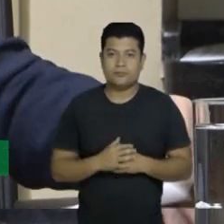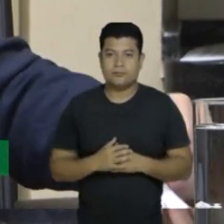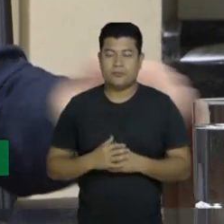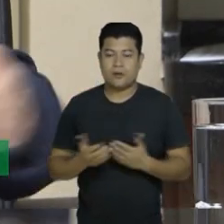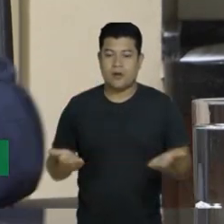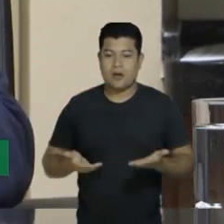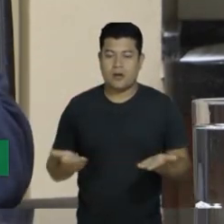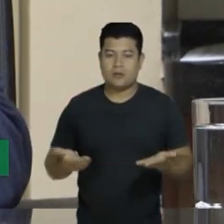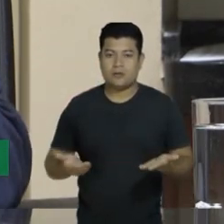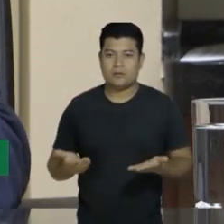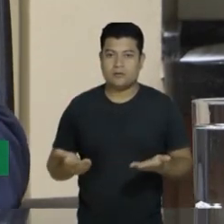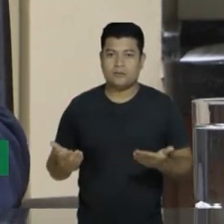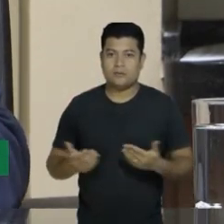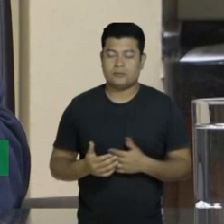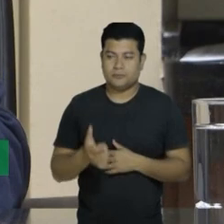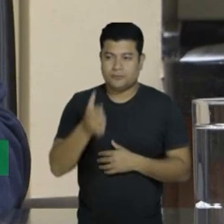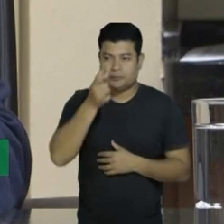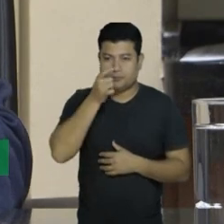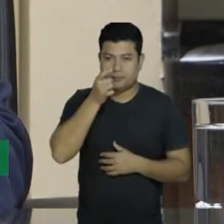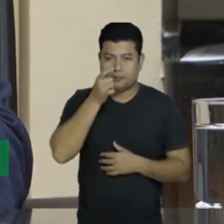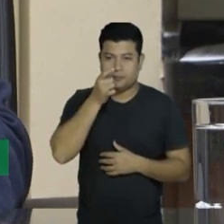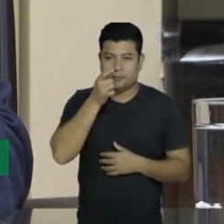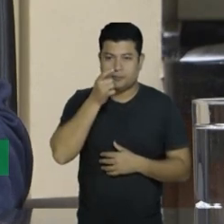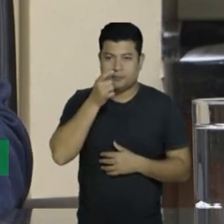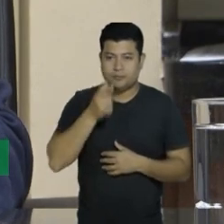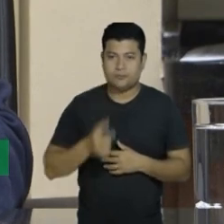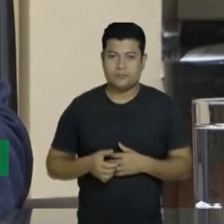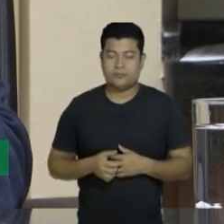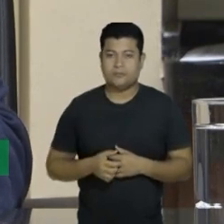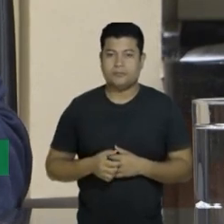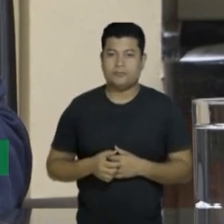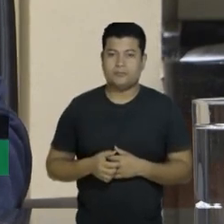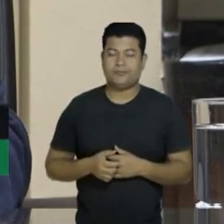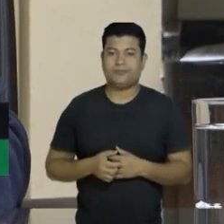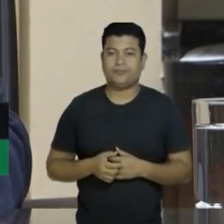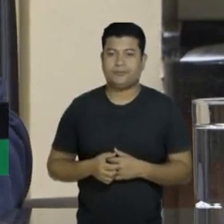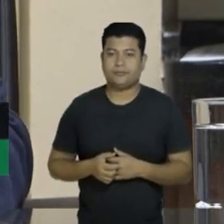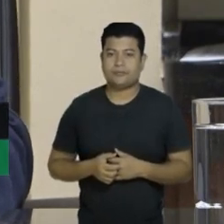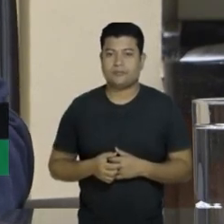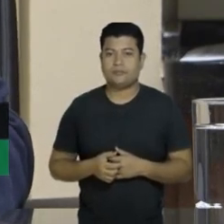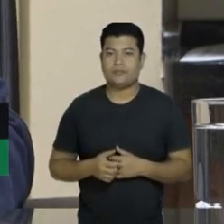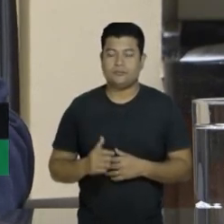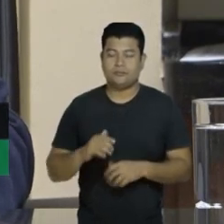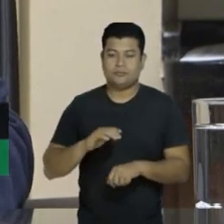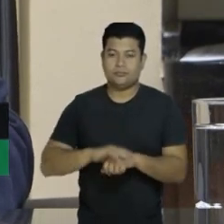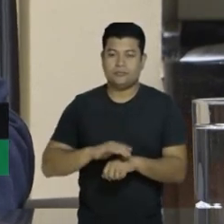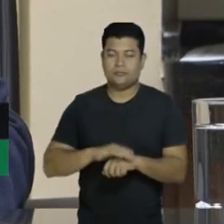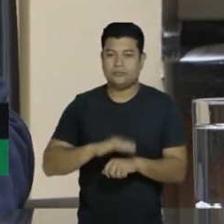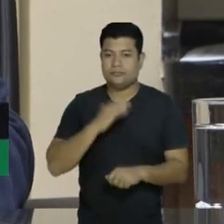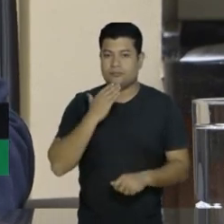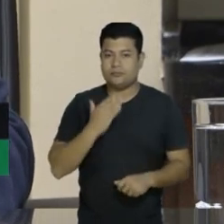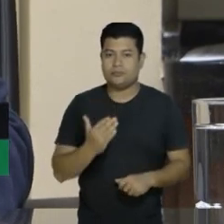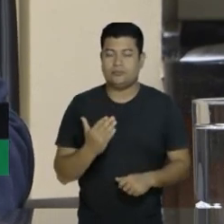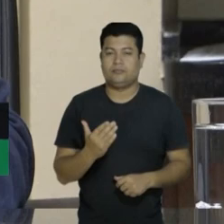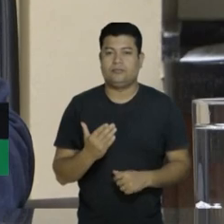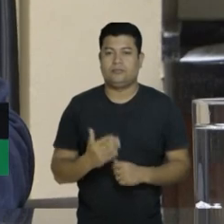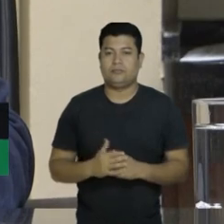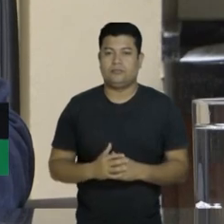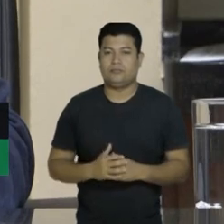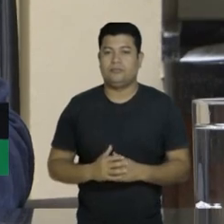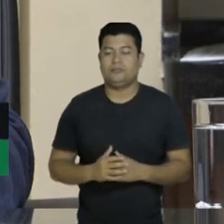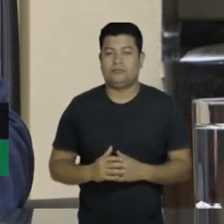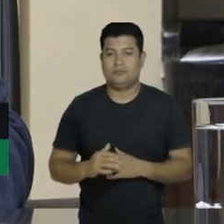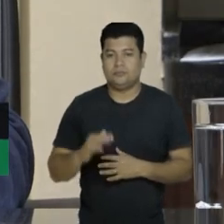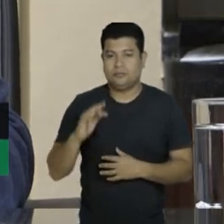acompanhar, neste momento, a suspensão por solicitação do deputado Fernando